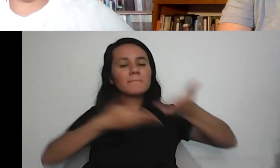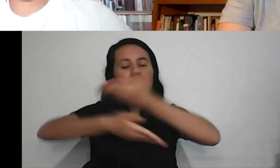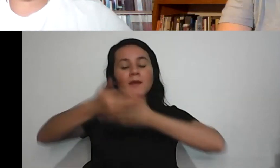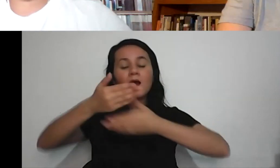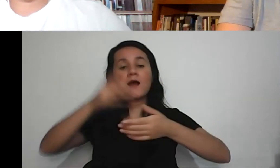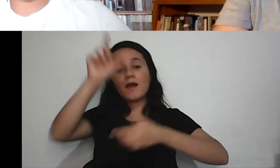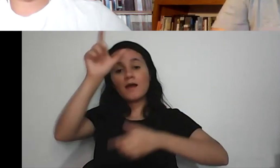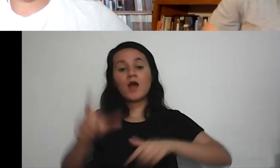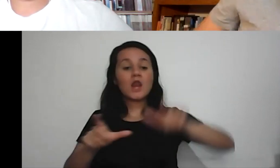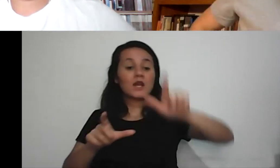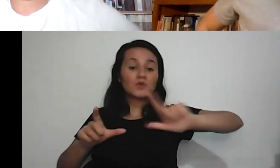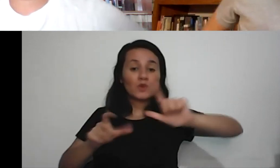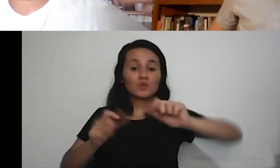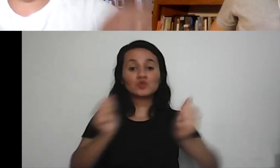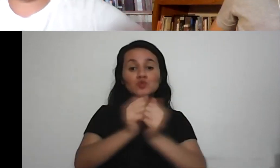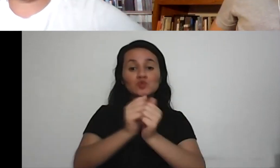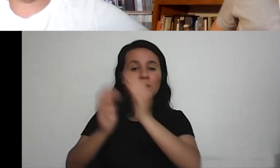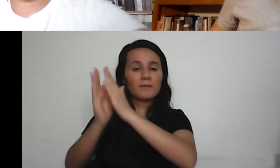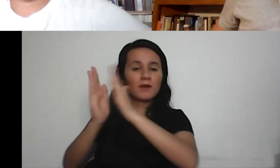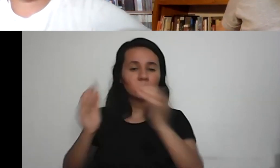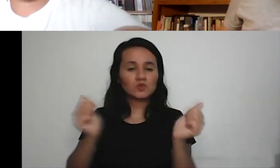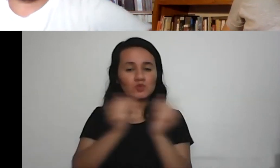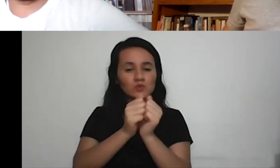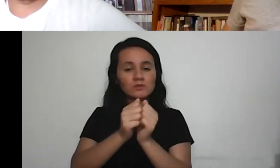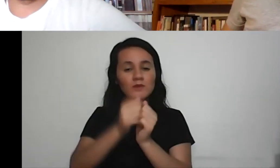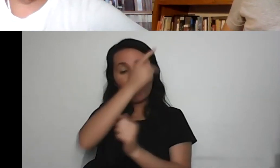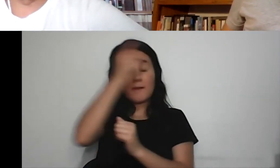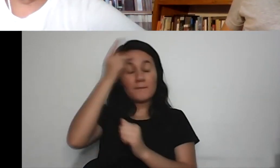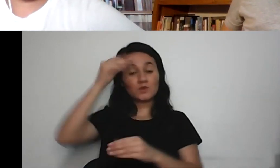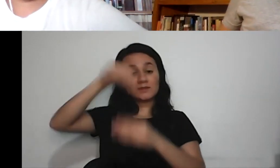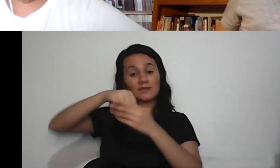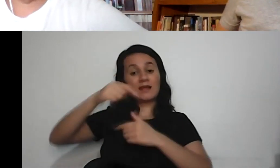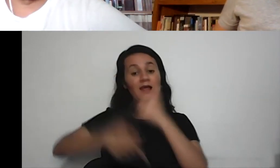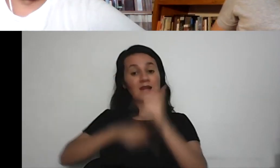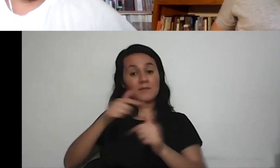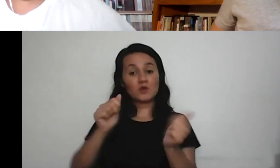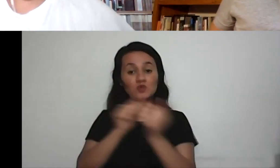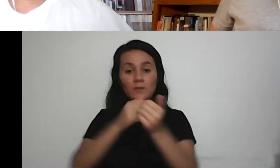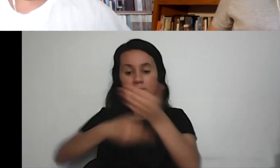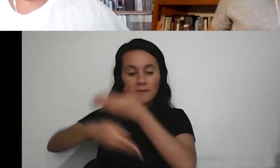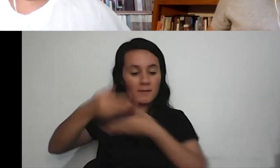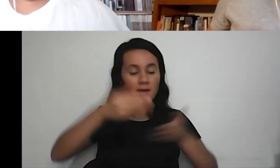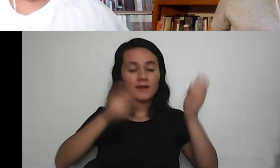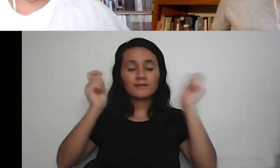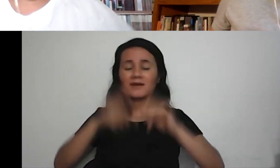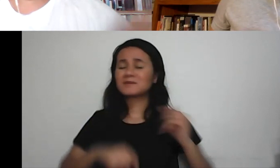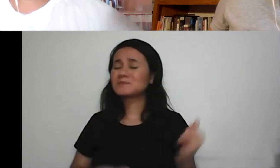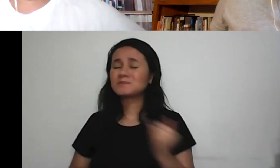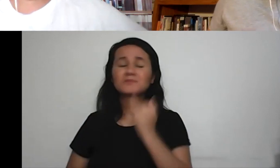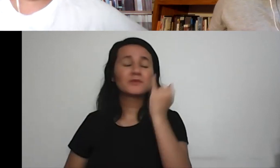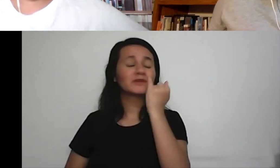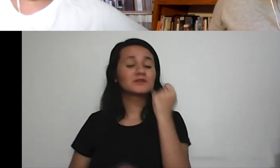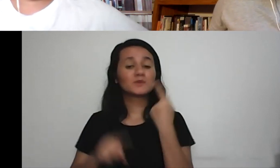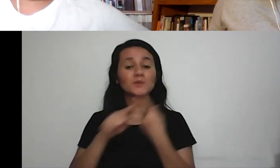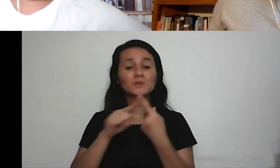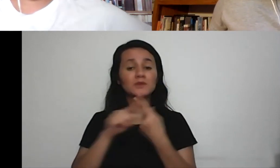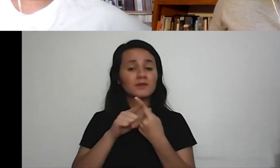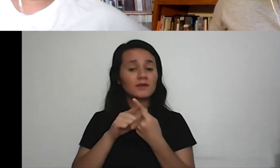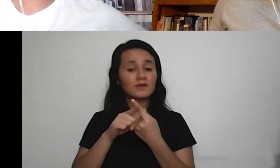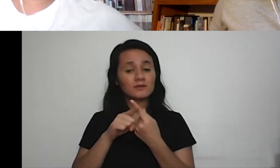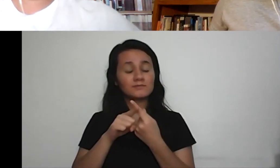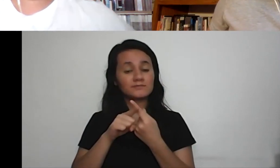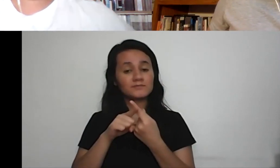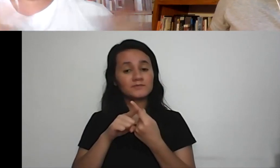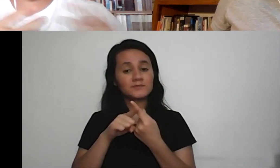biblioteca e a literatura contemporânea com a colaboração de quem está trabalhando nas bibliotecas, é fundamental, porque quem está ali é que